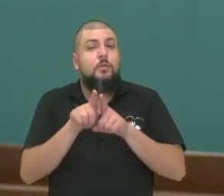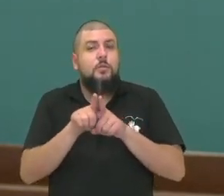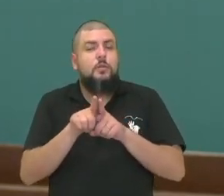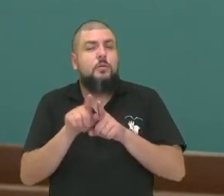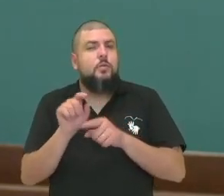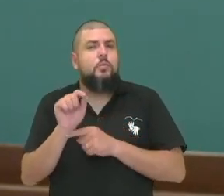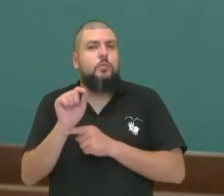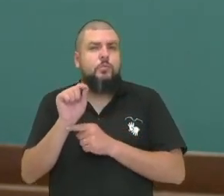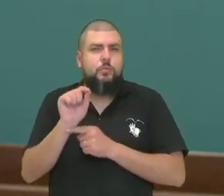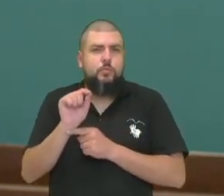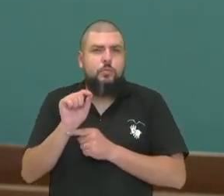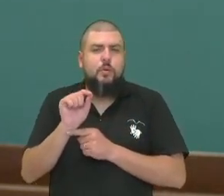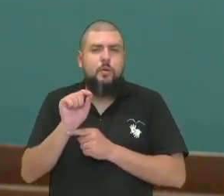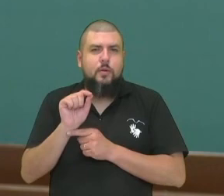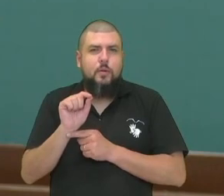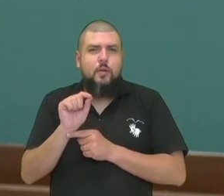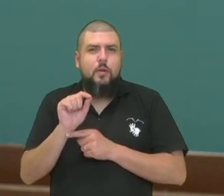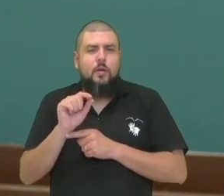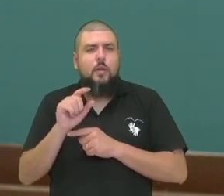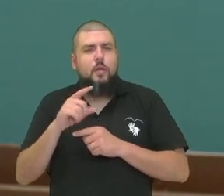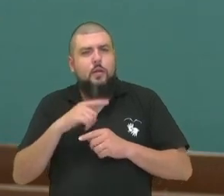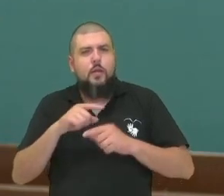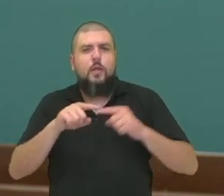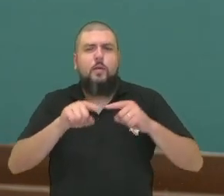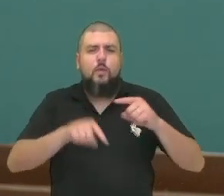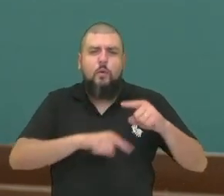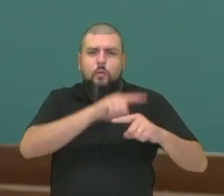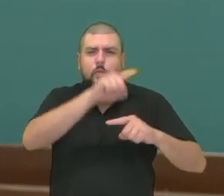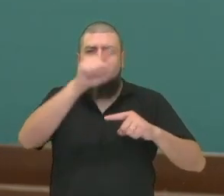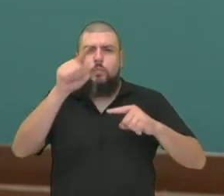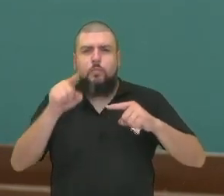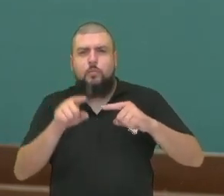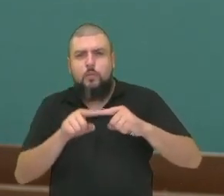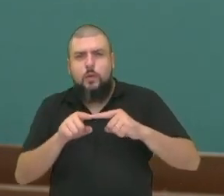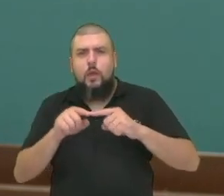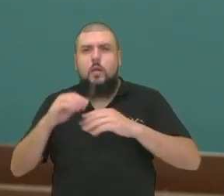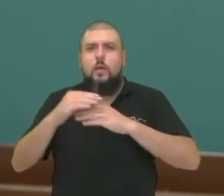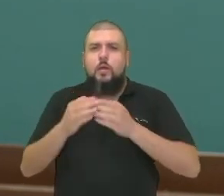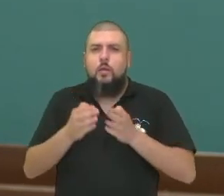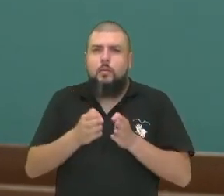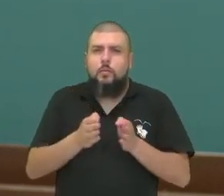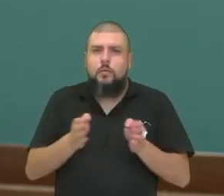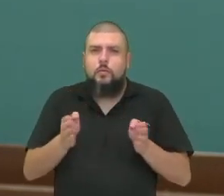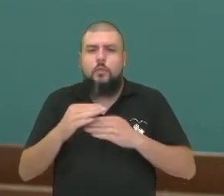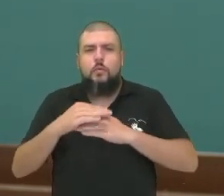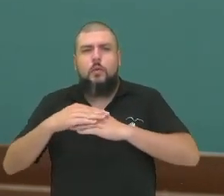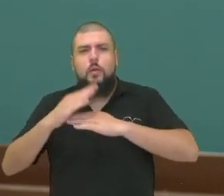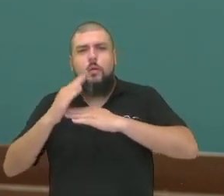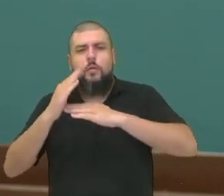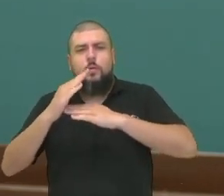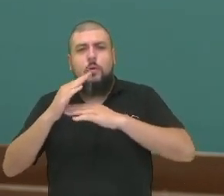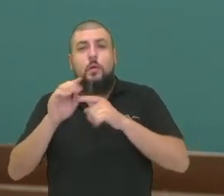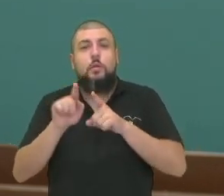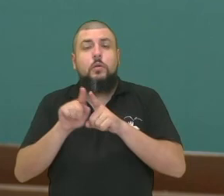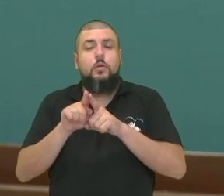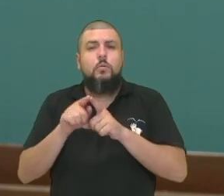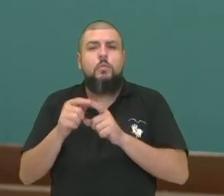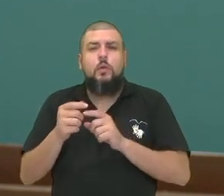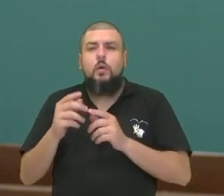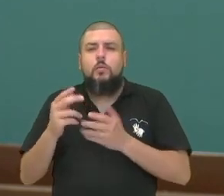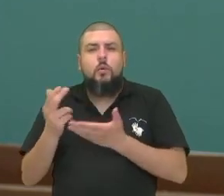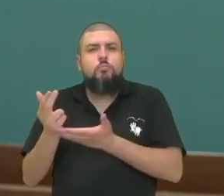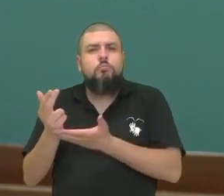associar bom né agir abertura inclinação e também a ideia de ângulos em relação aos polígonos né